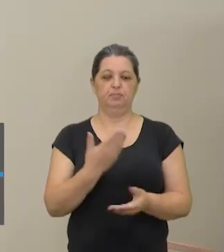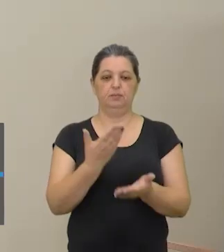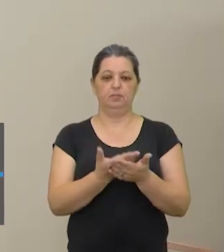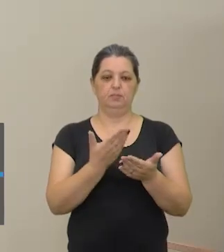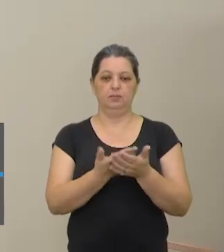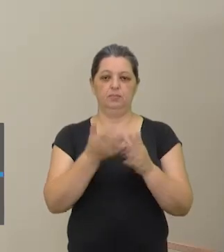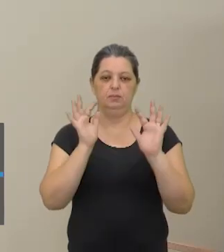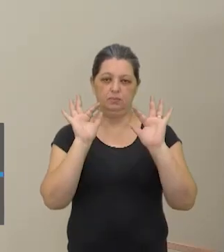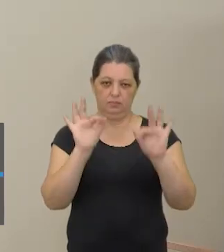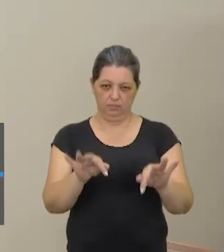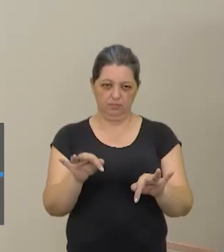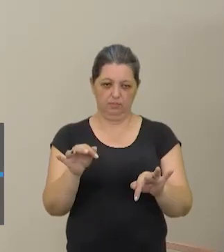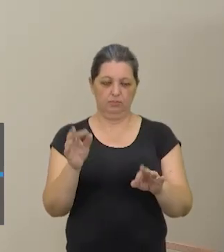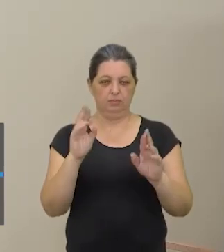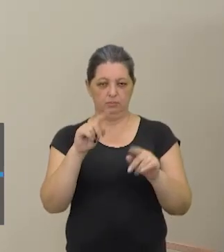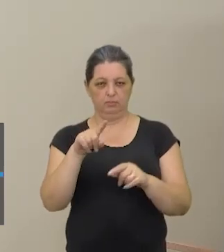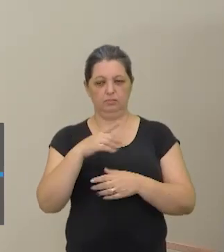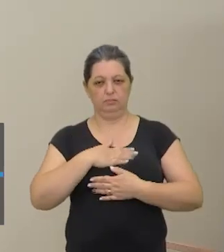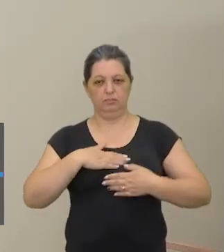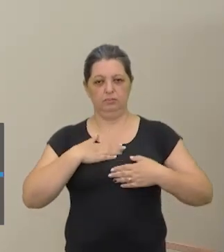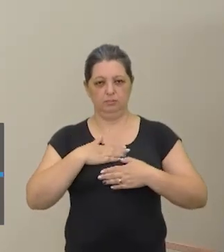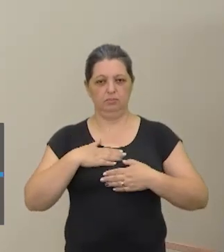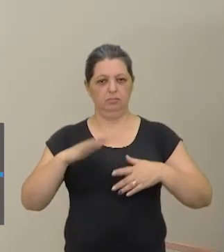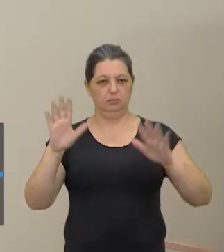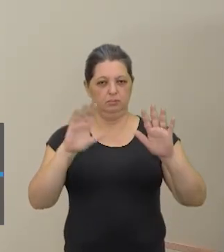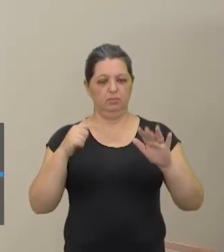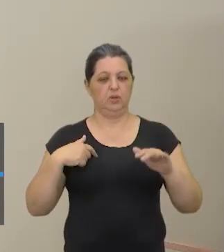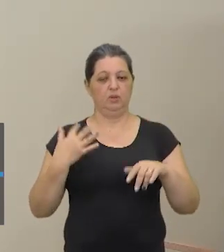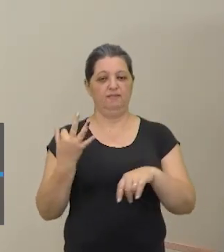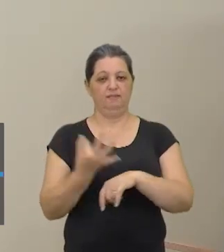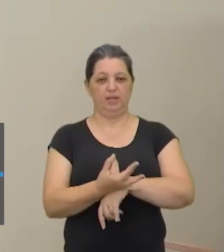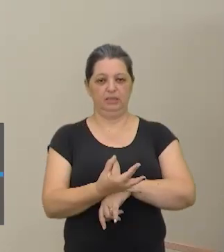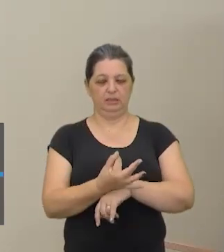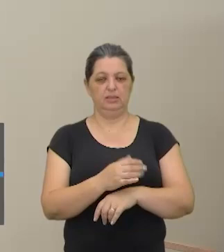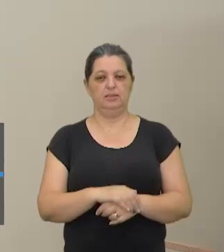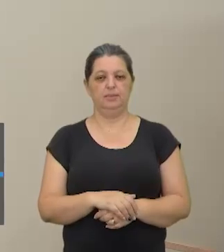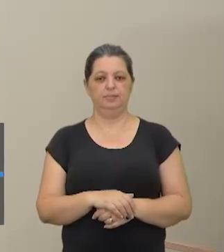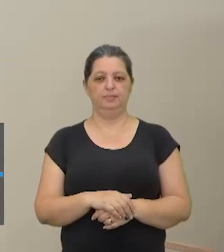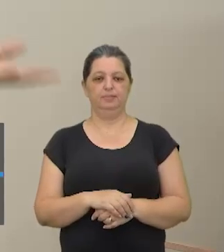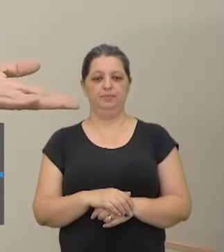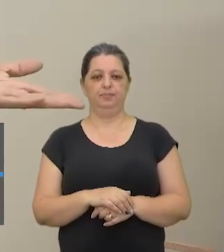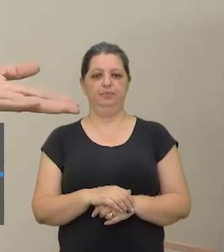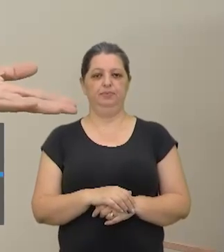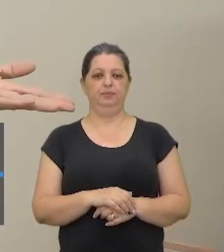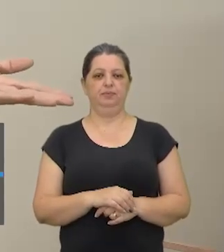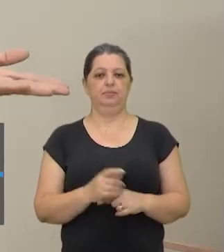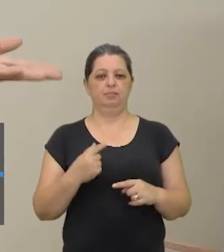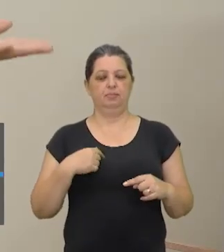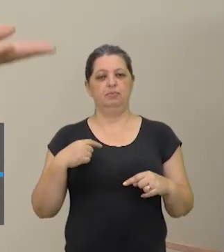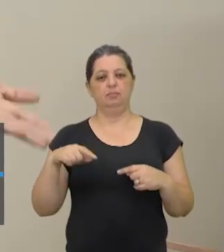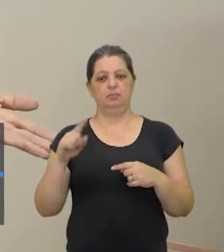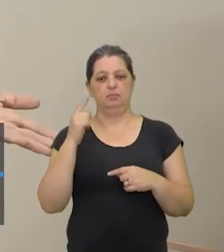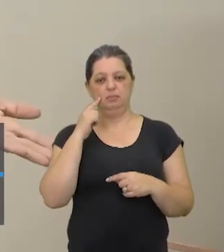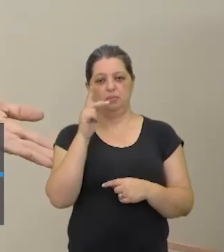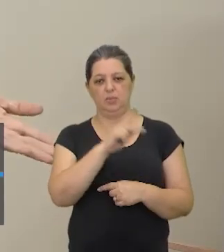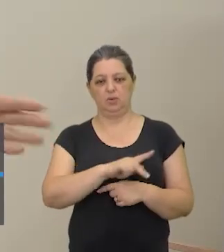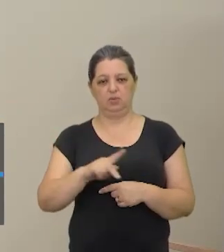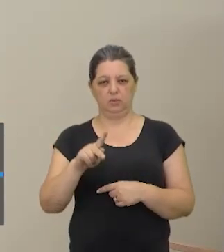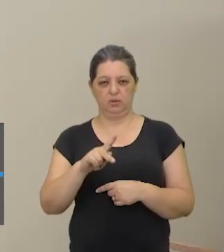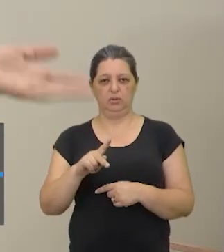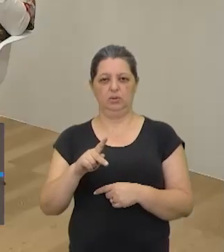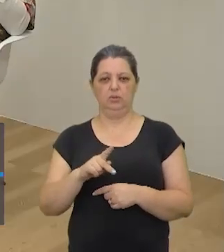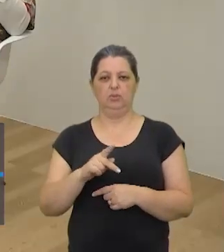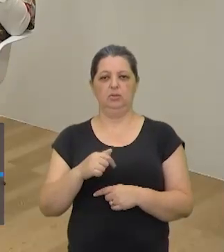ao fim, espero que vocês tenham gostado. Eu me despeço, estou saindo de férias, mas vou deixar vocês em excelentes mãos com o professor Anderson e